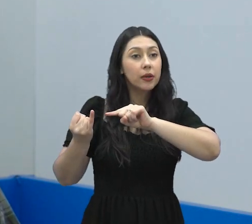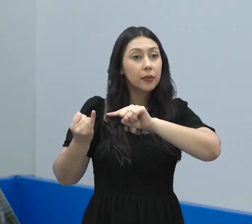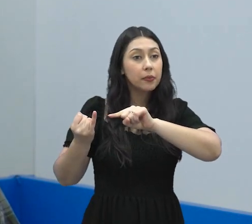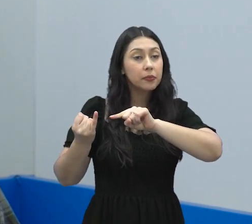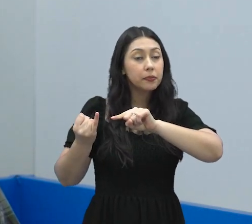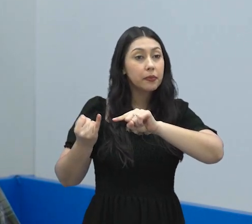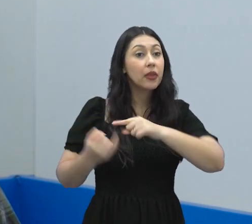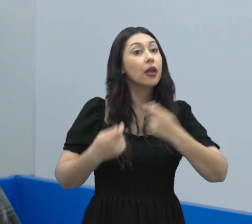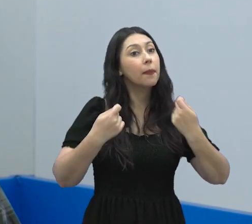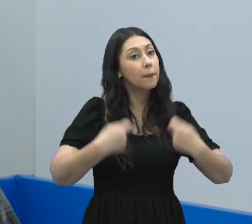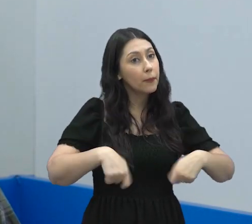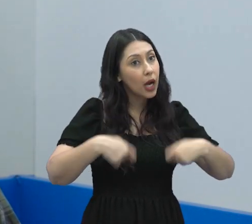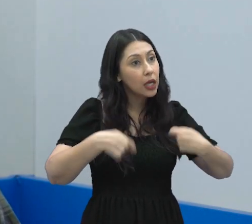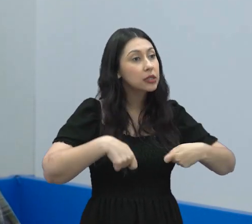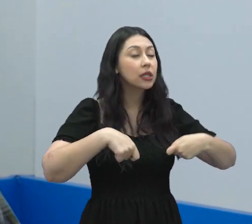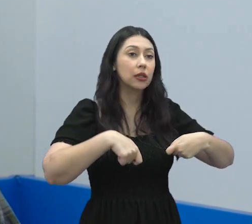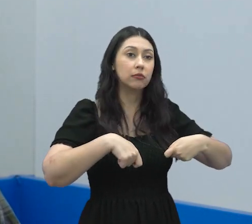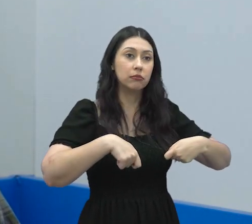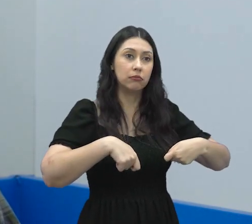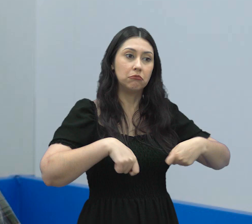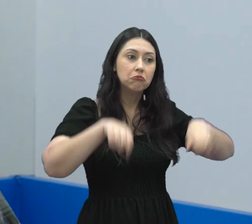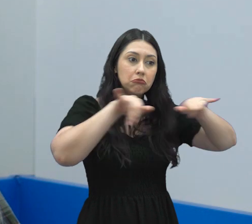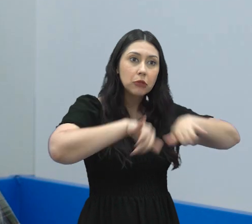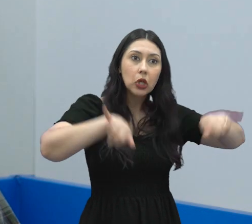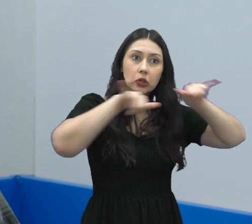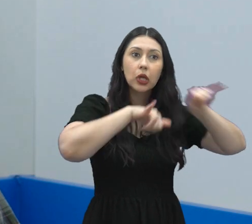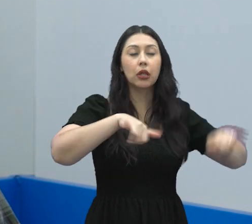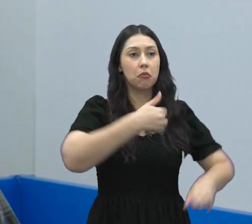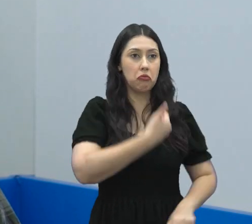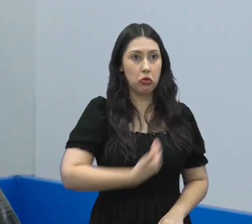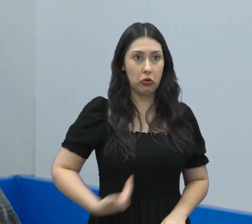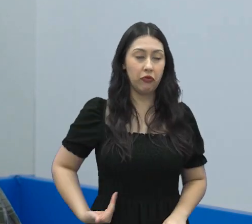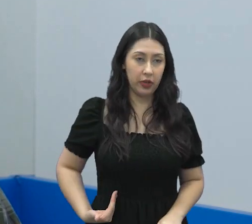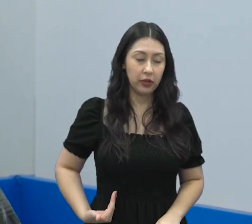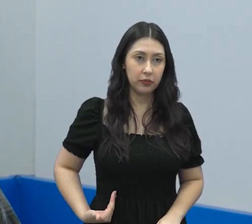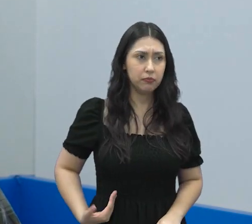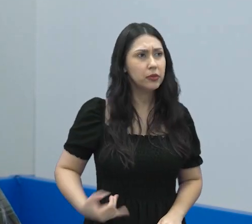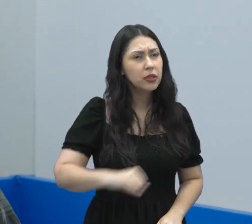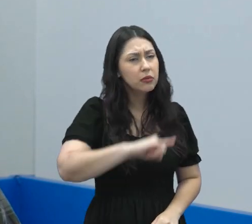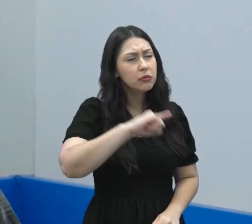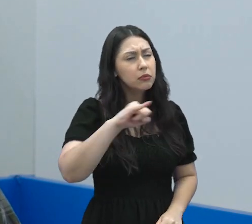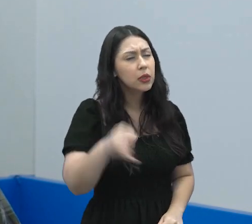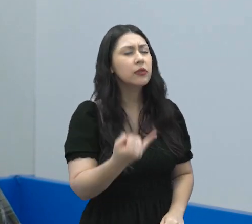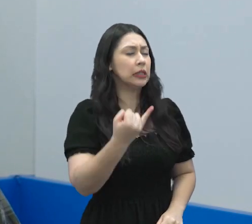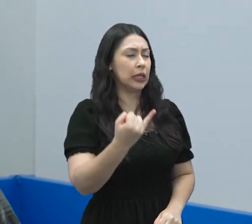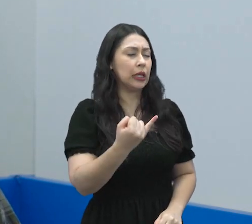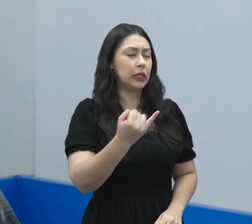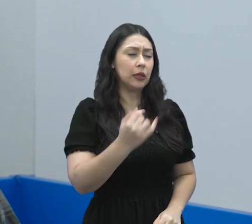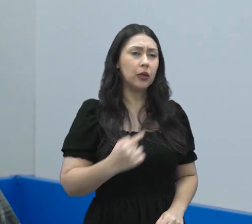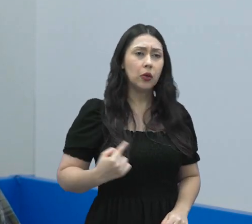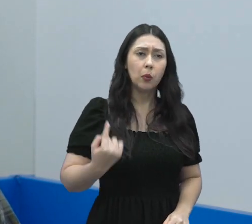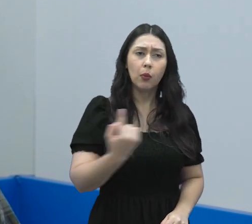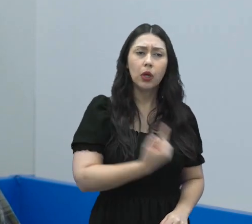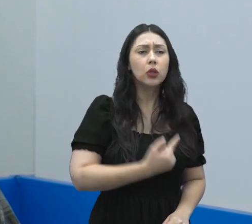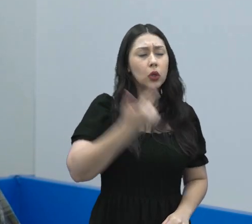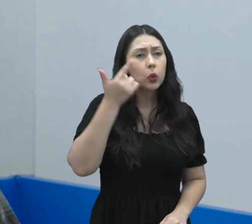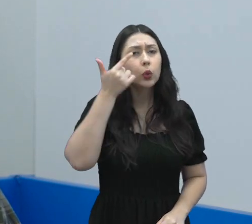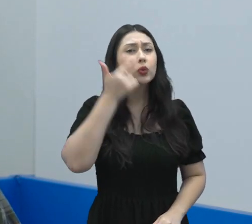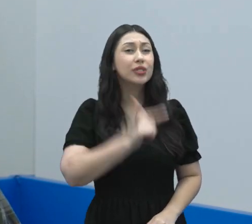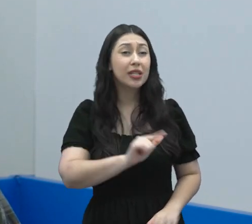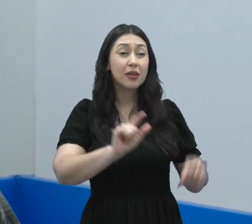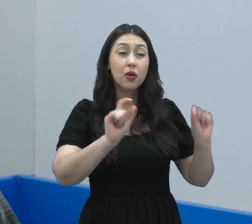estar sendo trabalhada pelo poder público para que nós possamos